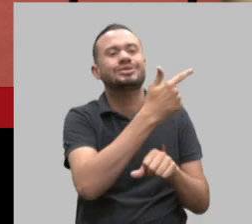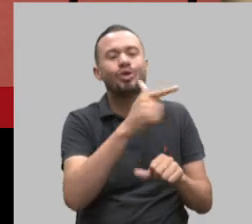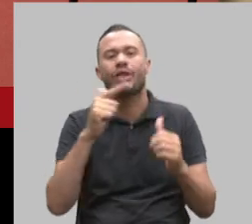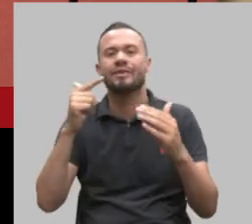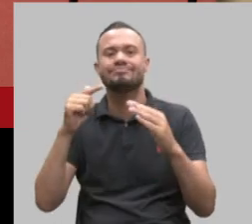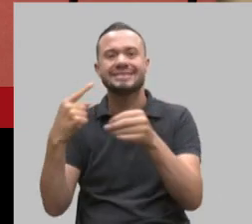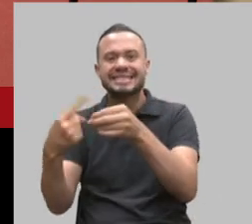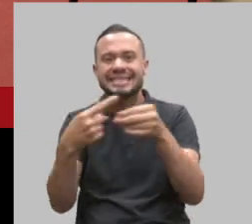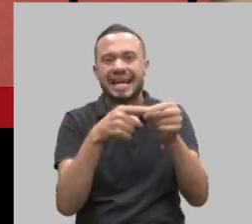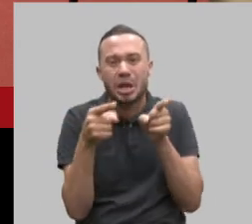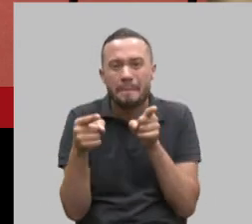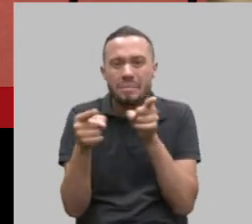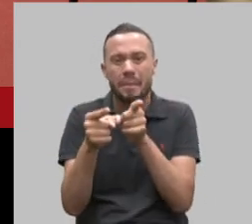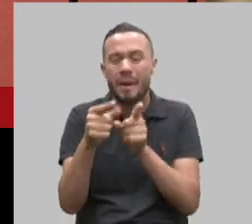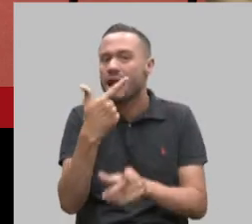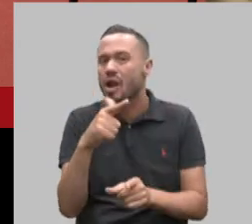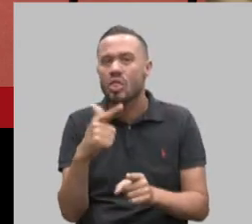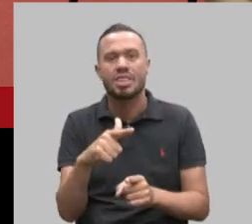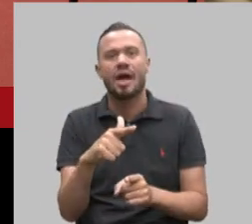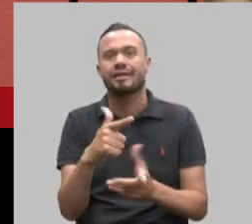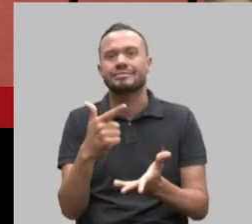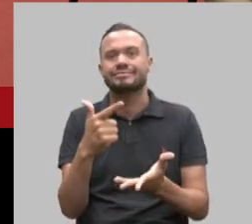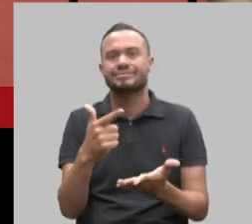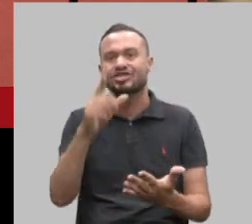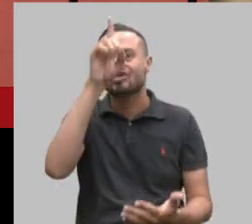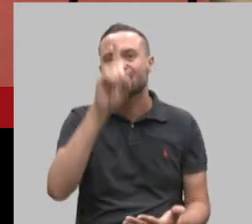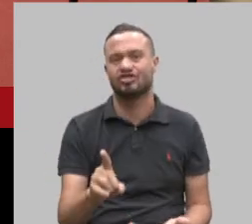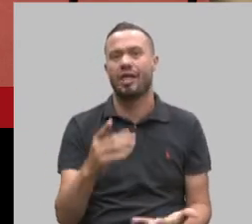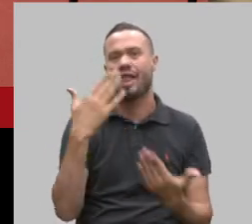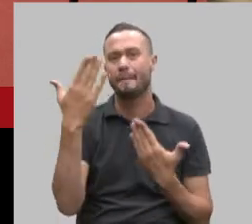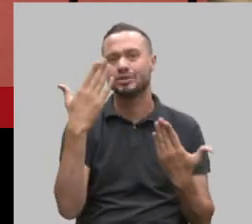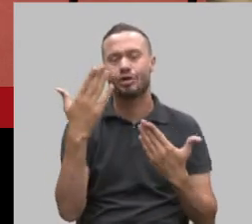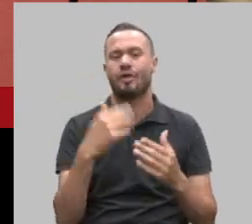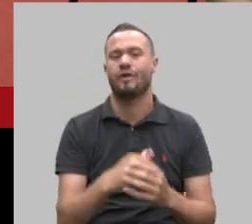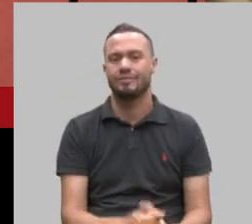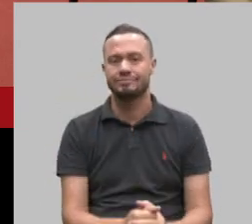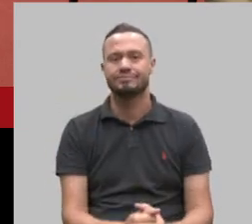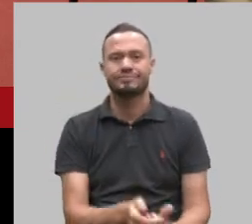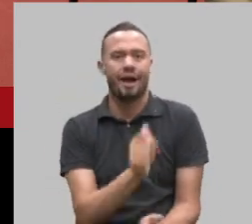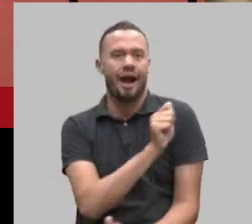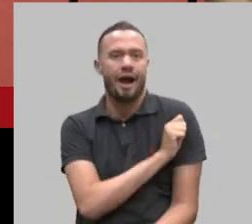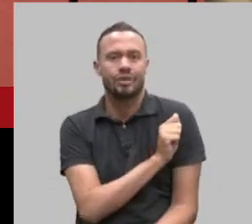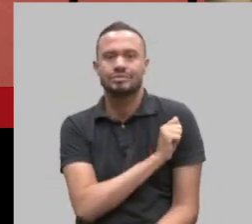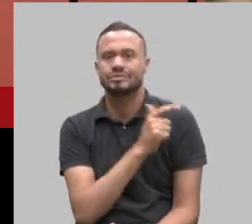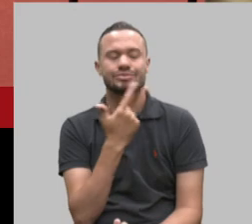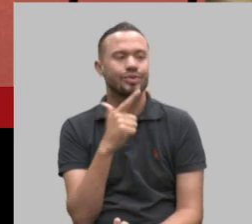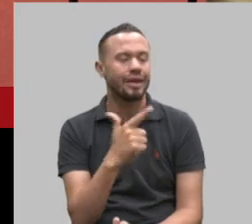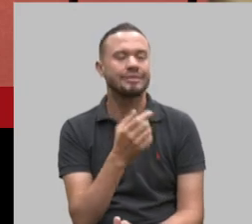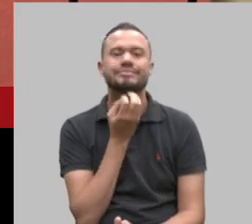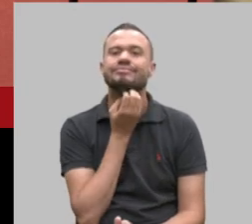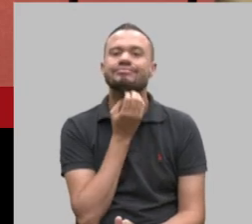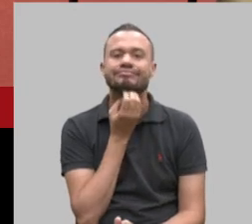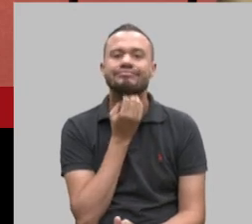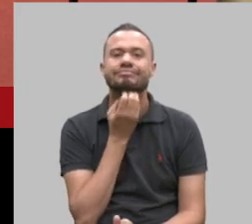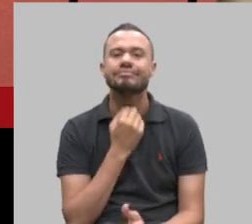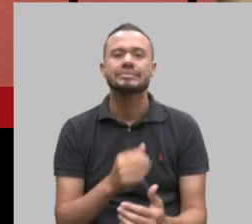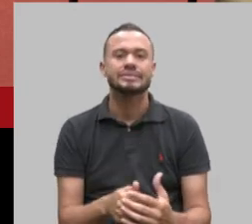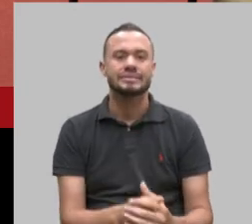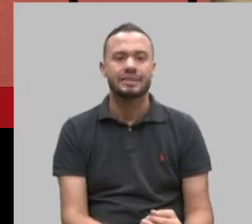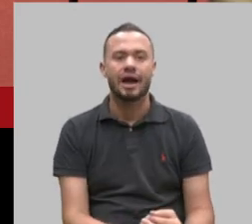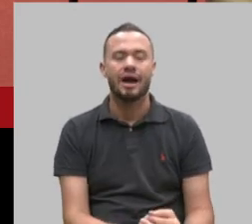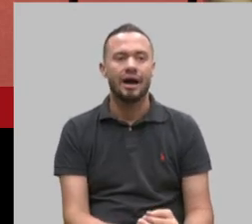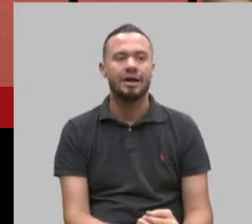direito a um psicólogo as os alunos não têm direito de ter um um psicólogo que